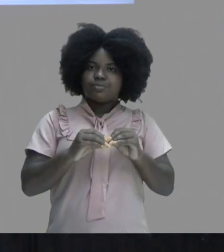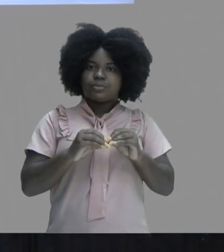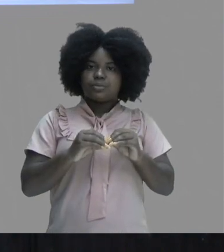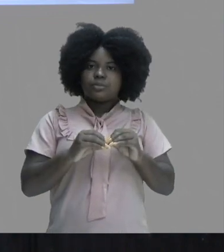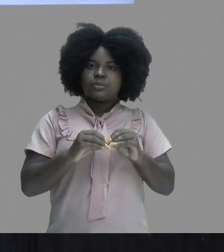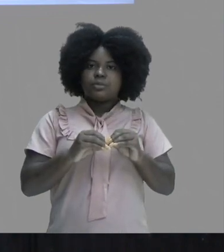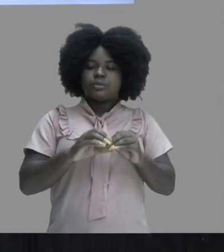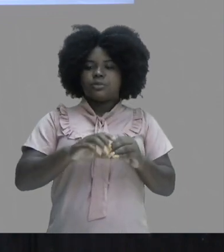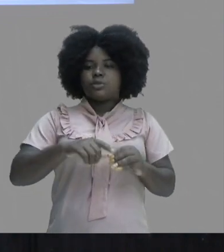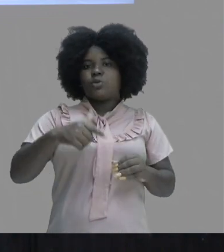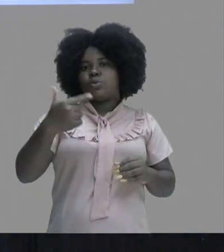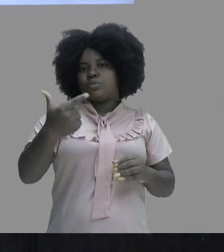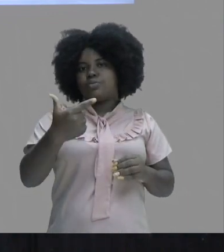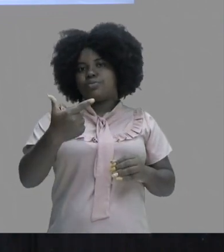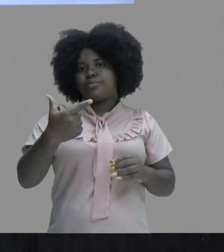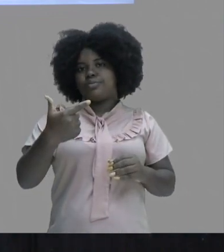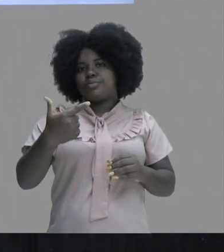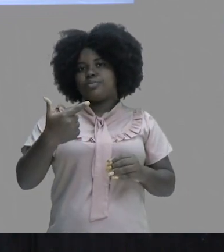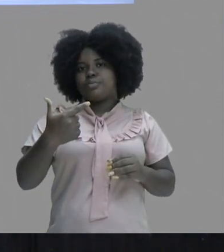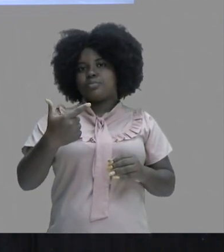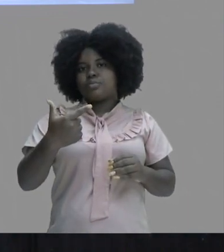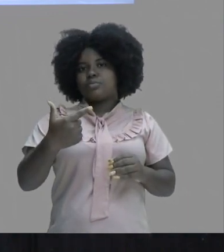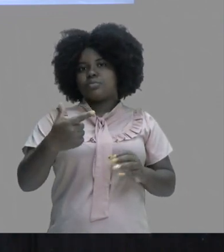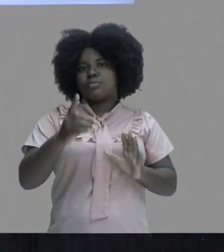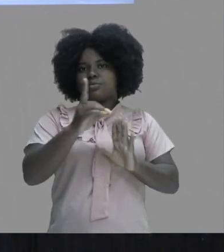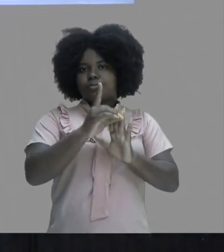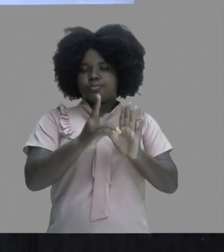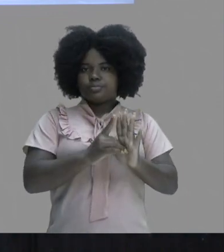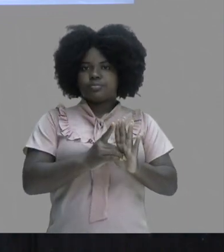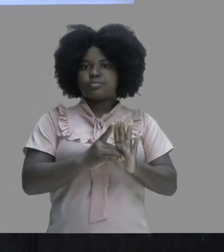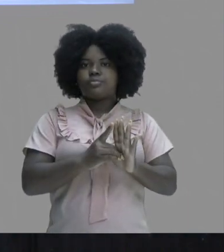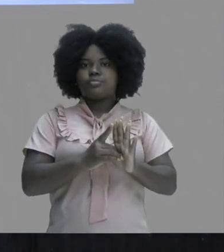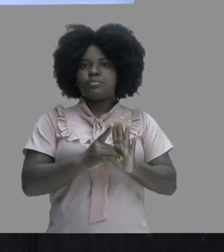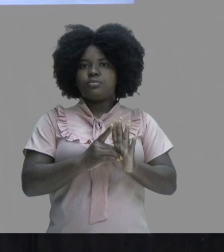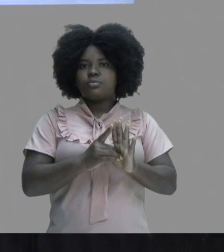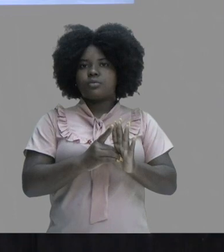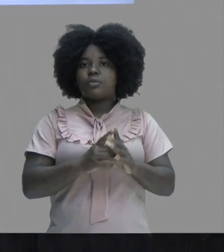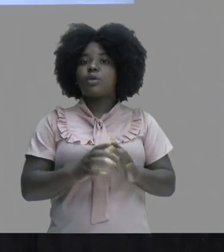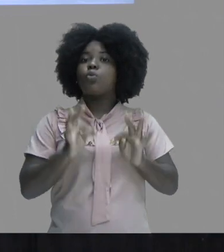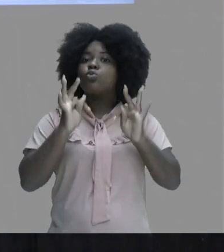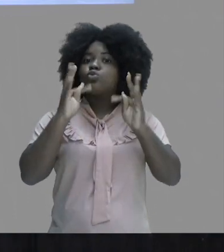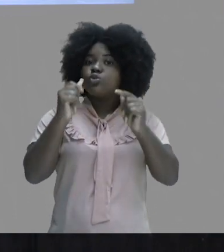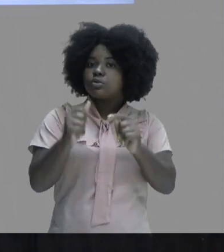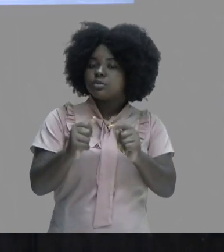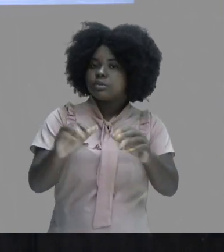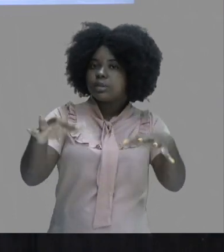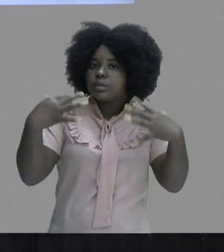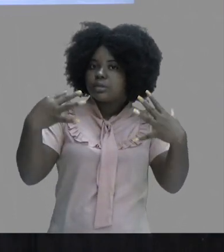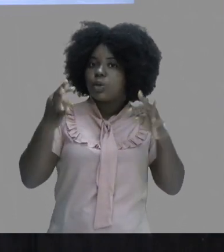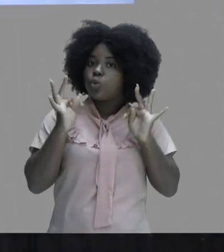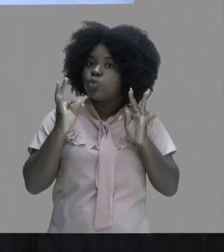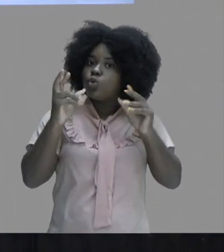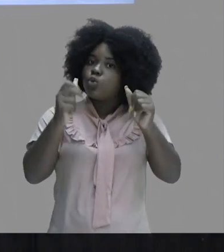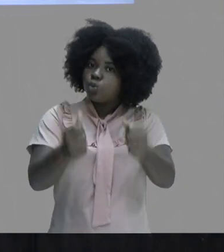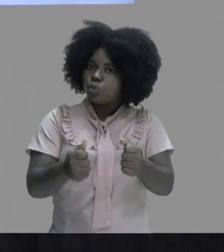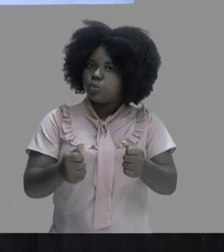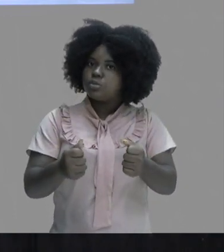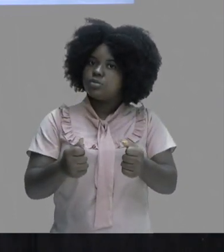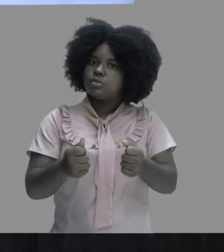diz o seguinte: todas as pessoas, atenção, hein? Não são algumas, são